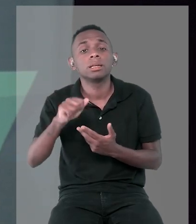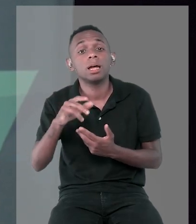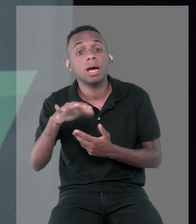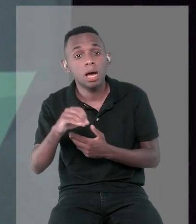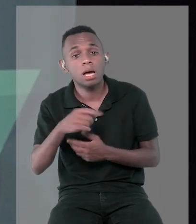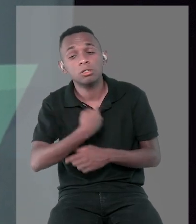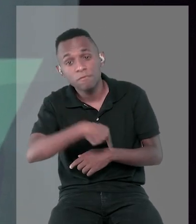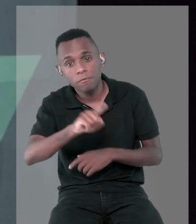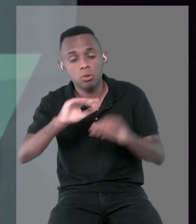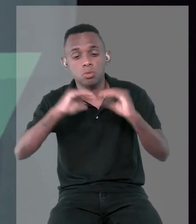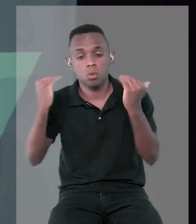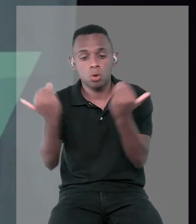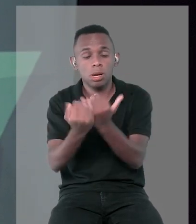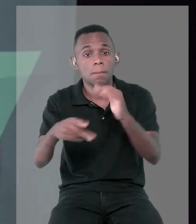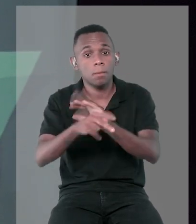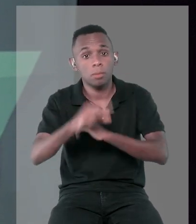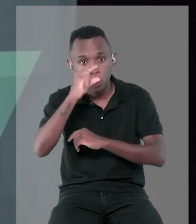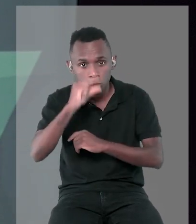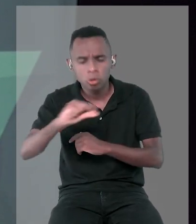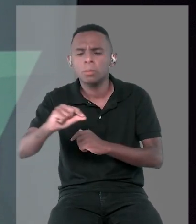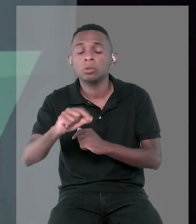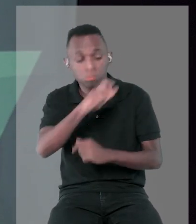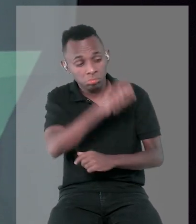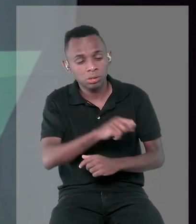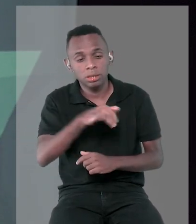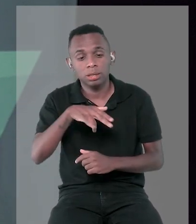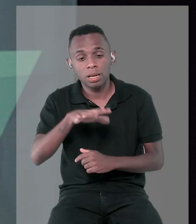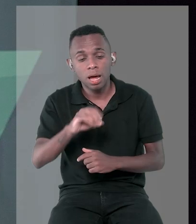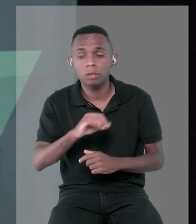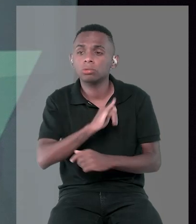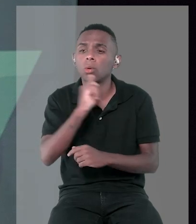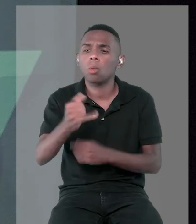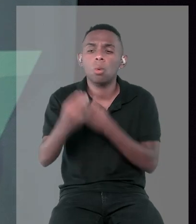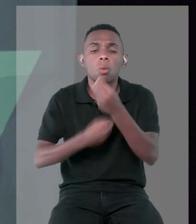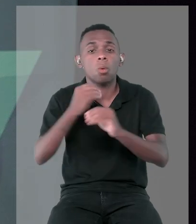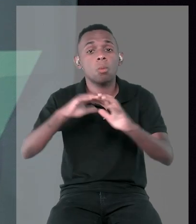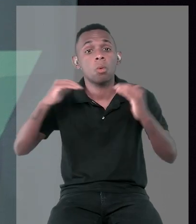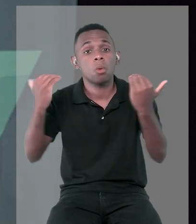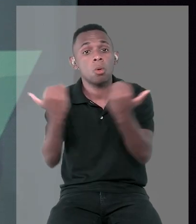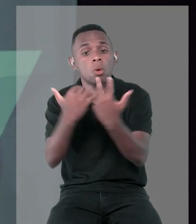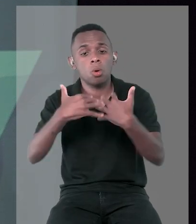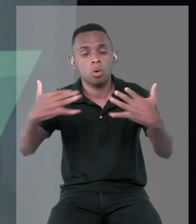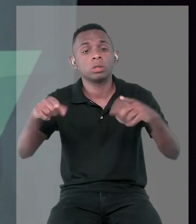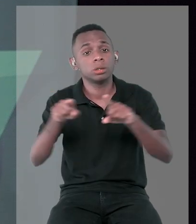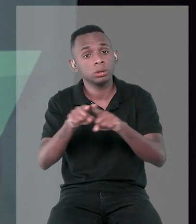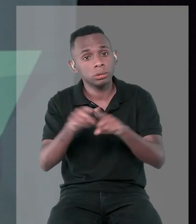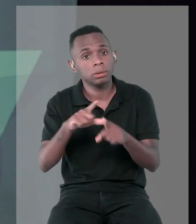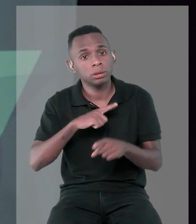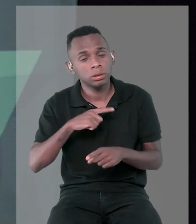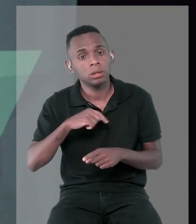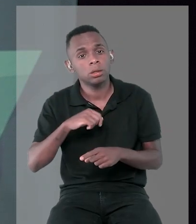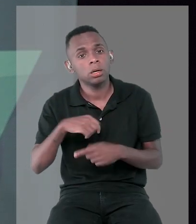no Congresso de Bruxaria e ele conta como é que foi assim, esse congresso. Tinha o Uri Geller,